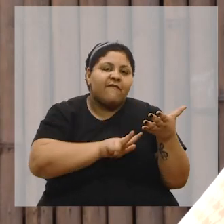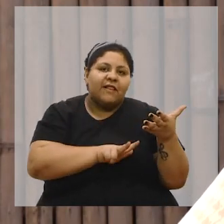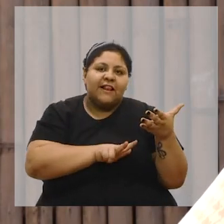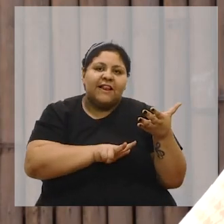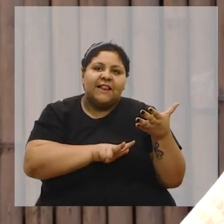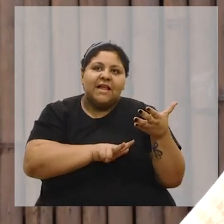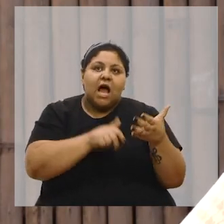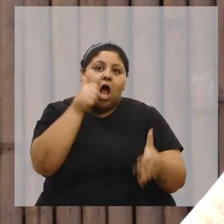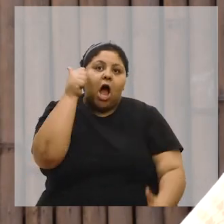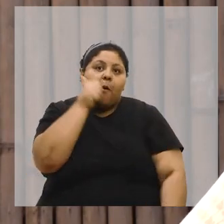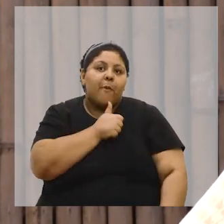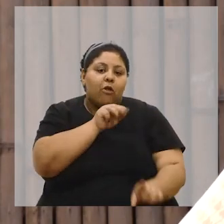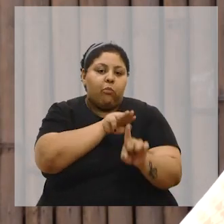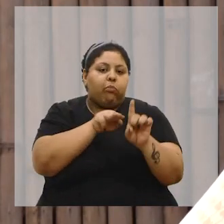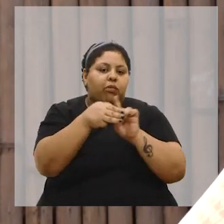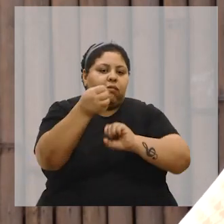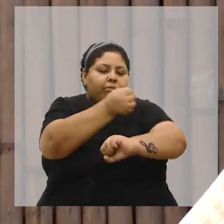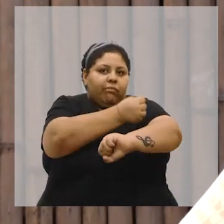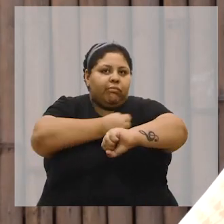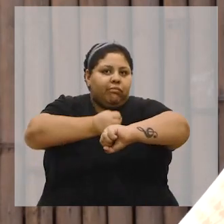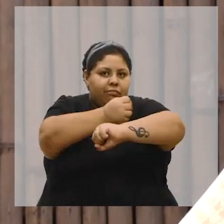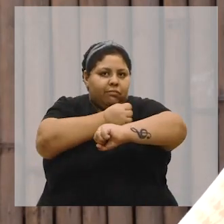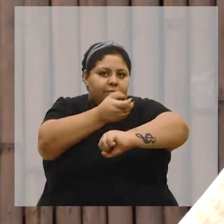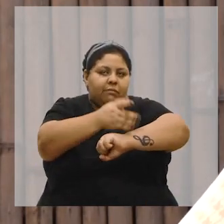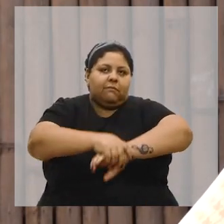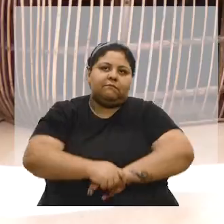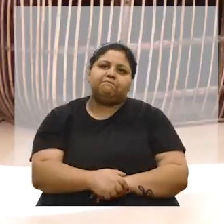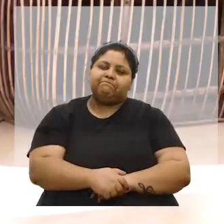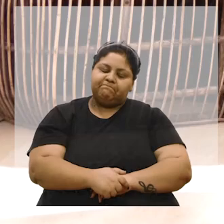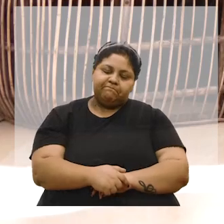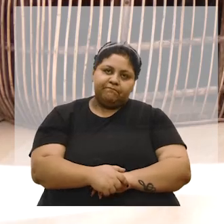avaliam a figura feminina no mercado da gastronomia?